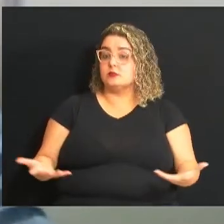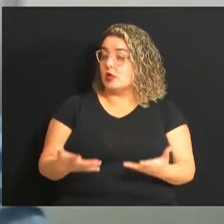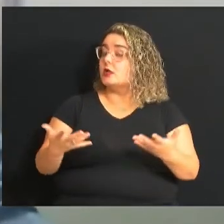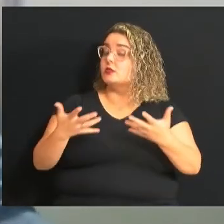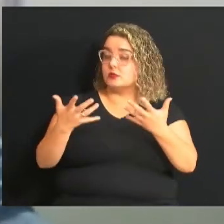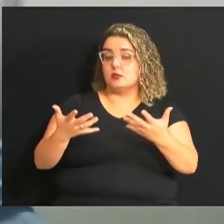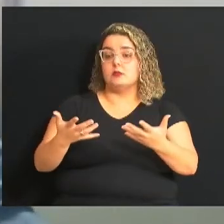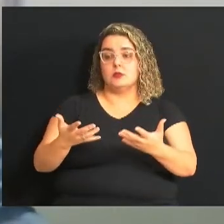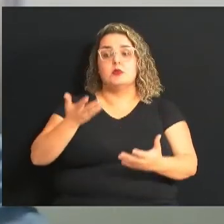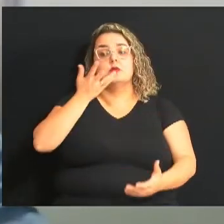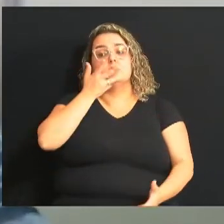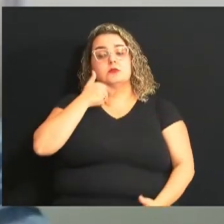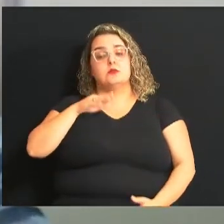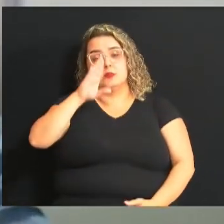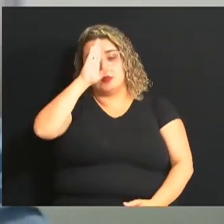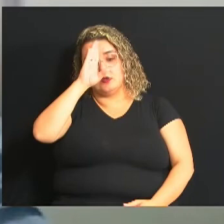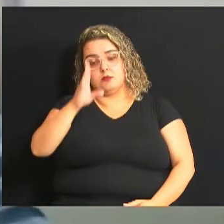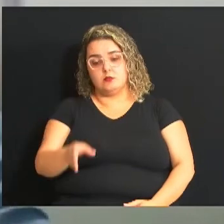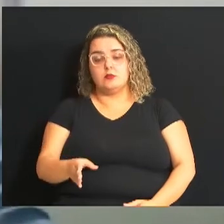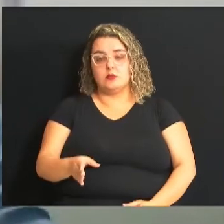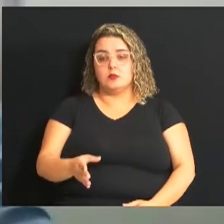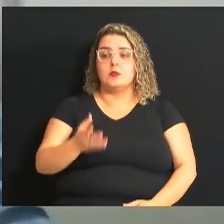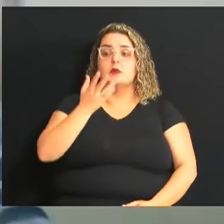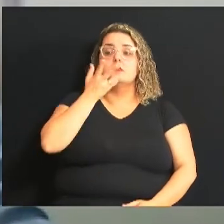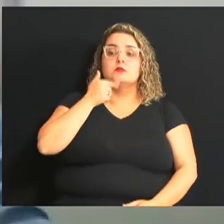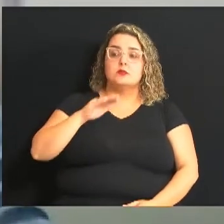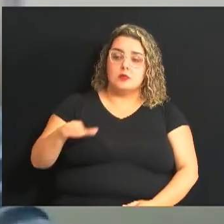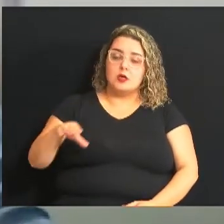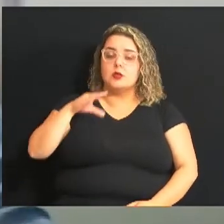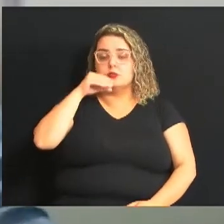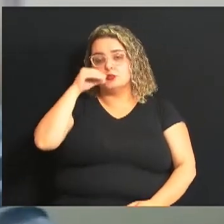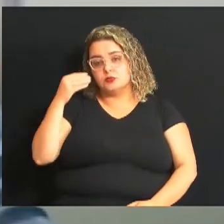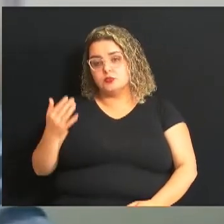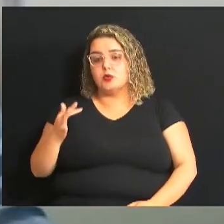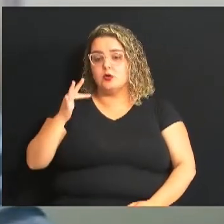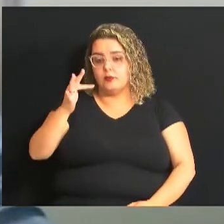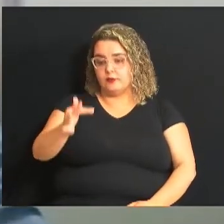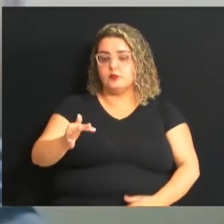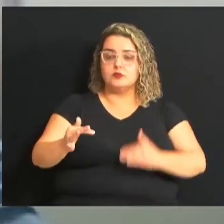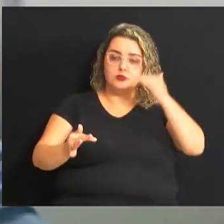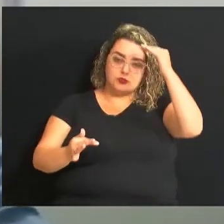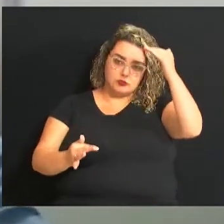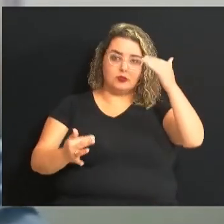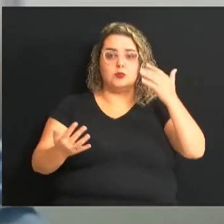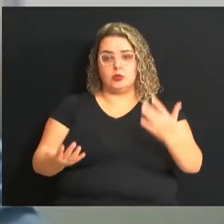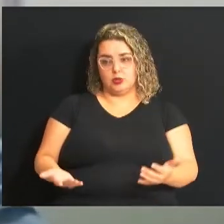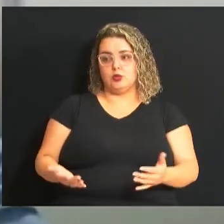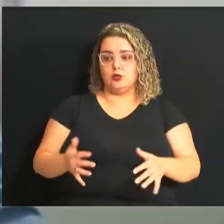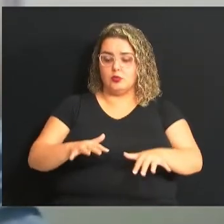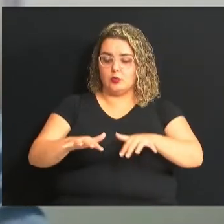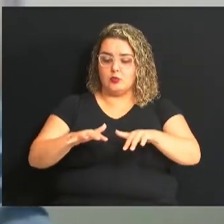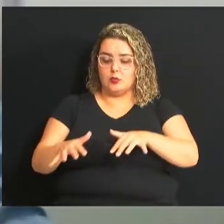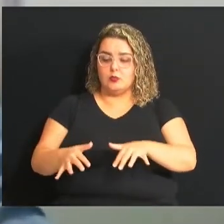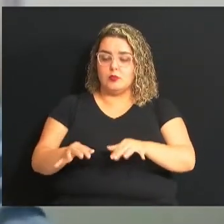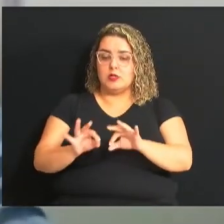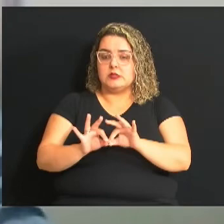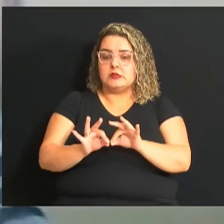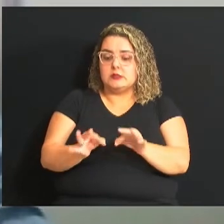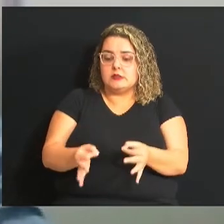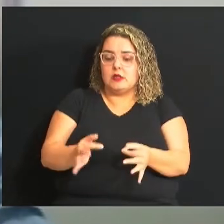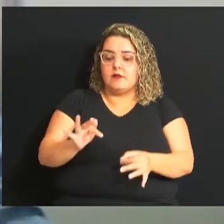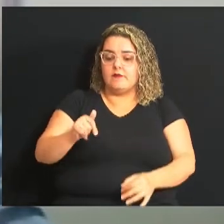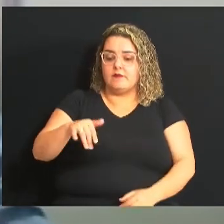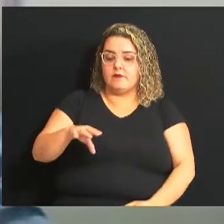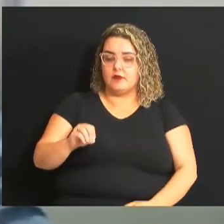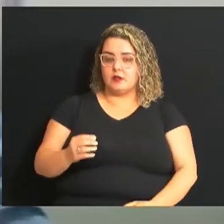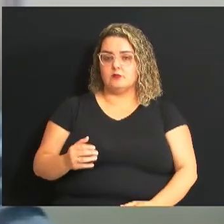seja, principalmente uma criança, um adolescente, um futuro adulto, com movimentos coordenativos mais finos, né? Que ela se movimente